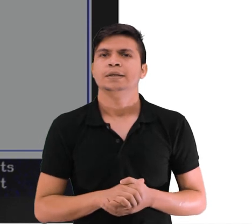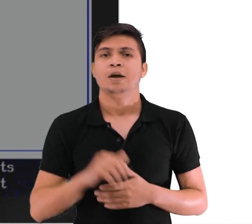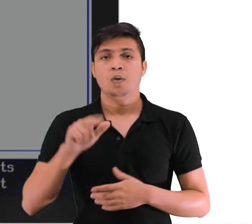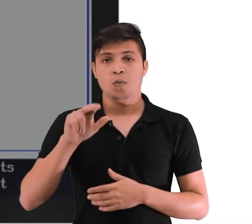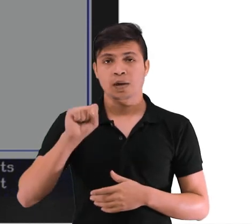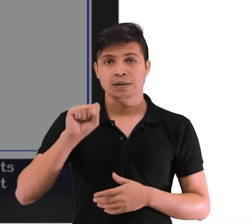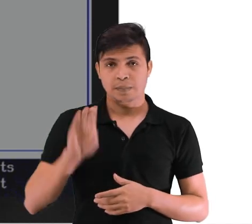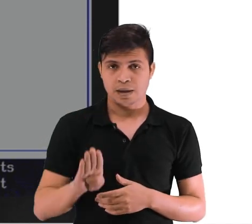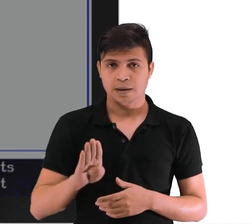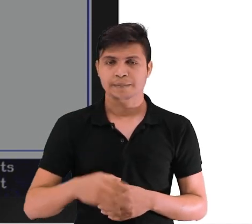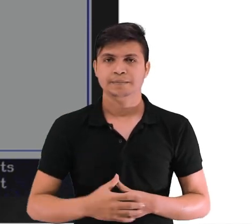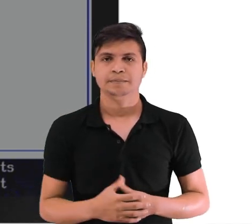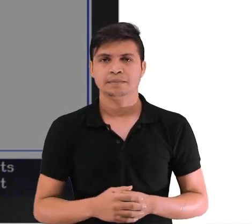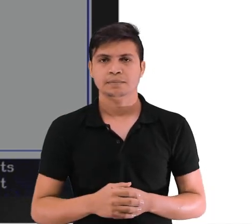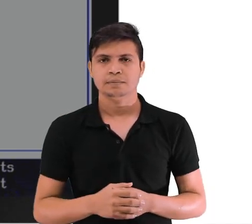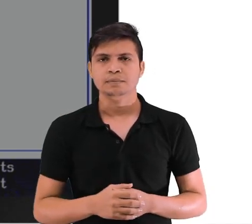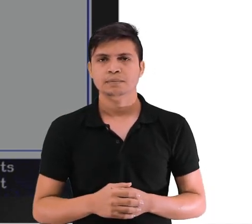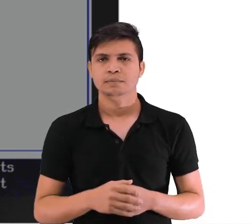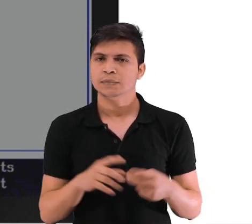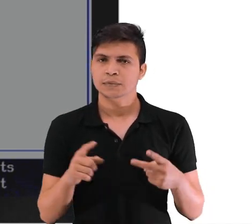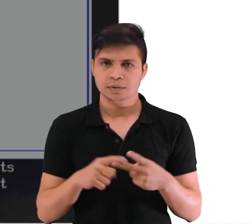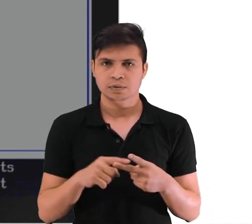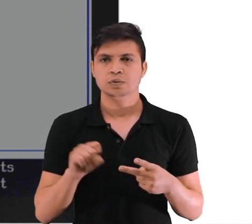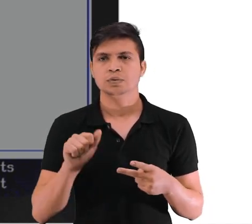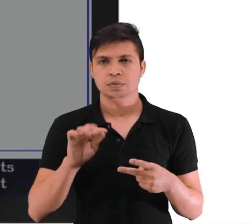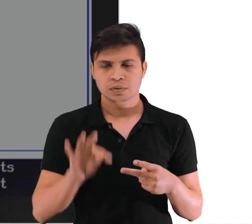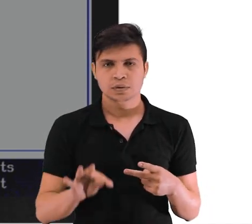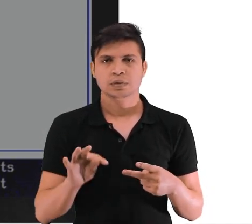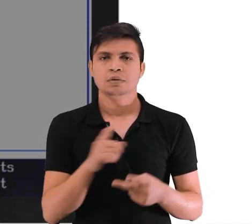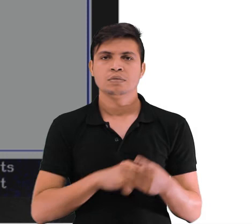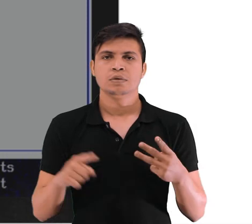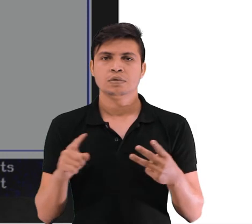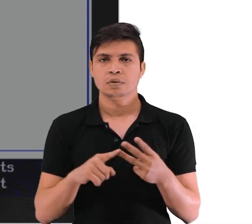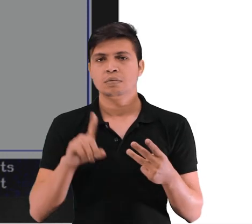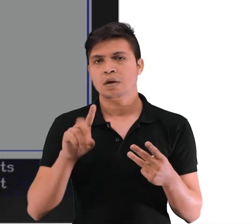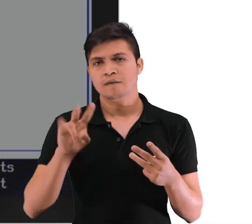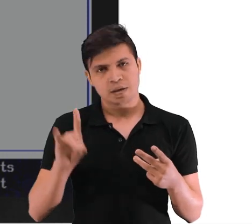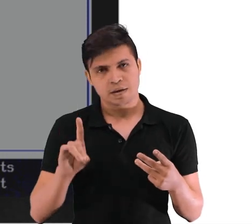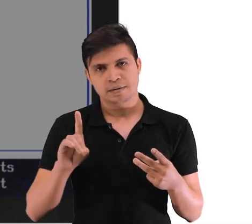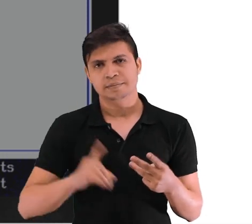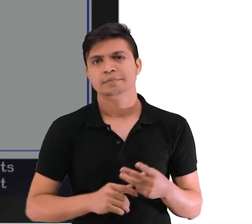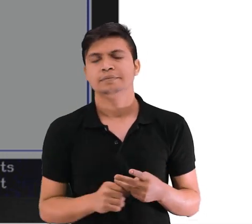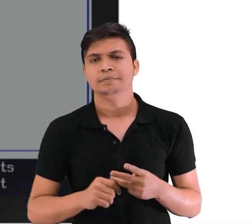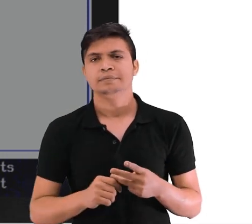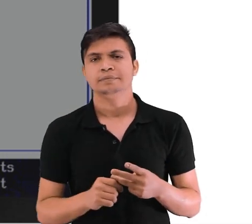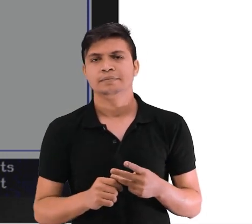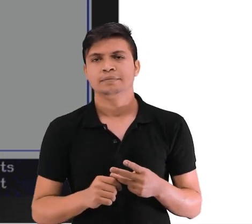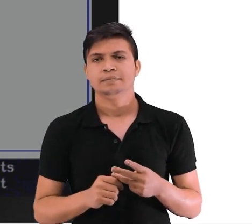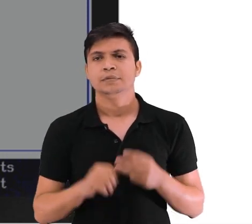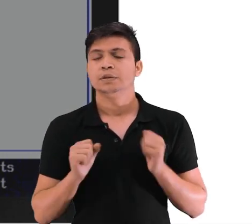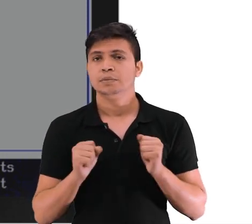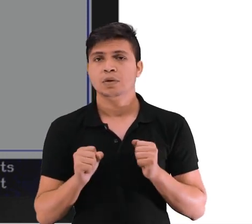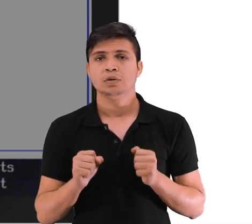USB, pode ser o SATA, ou então pode ser DVD. No caso, ele pode dar o boot